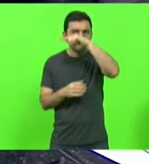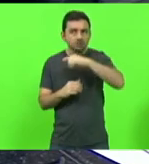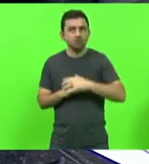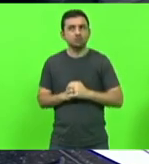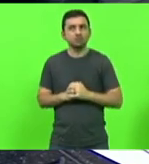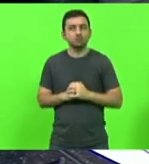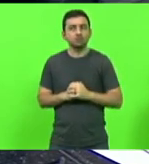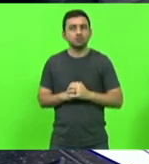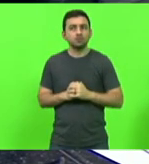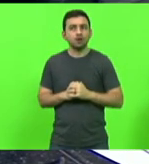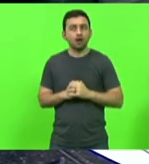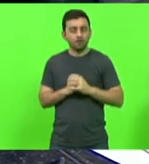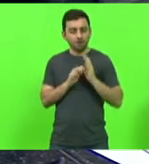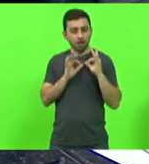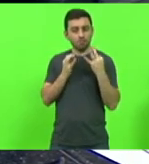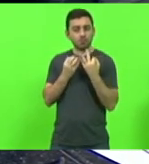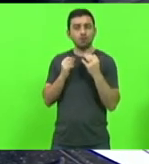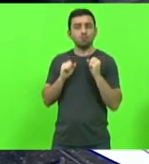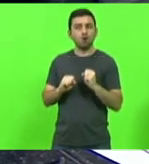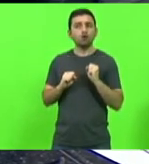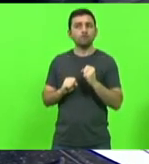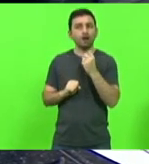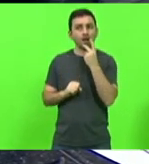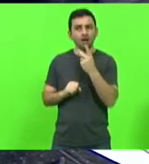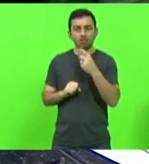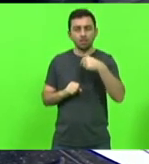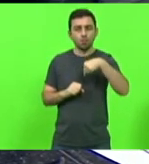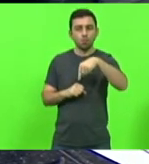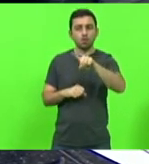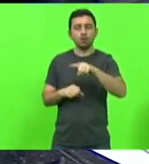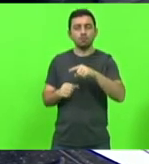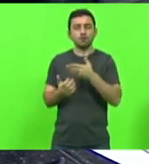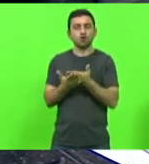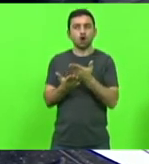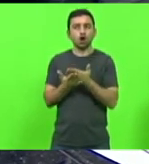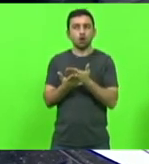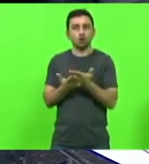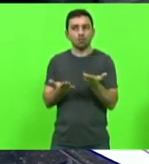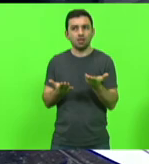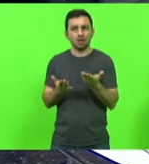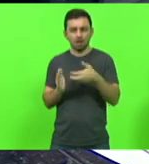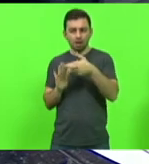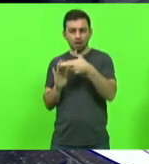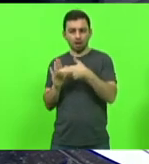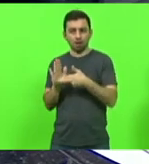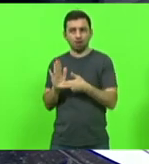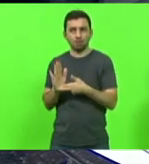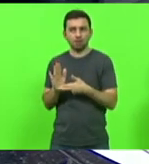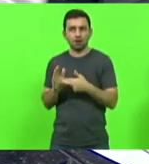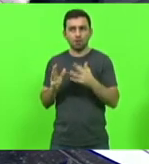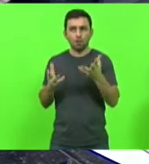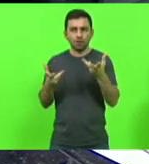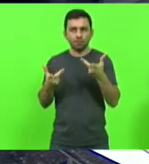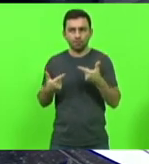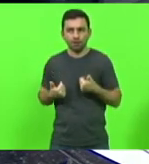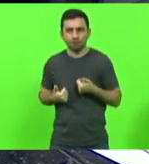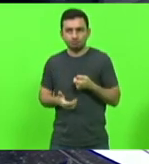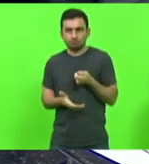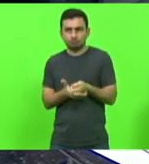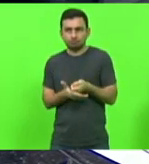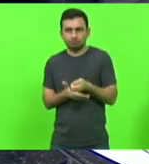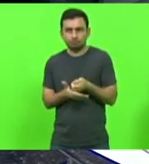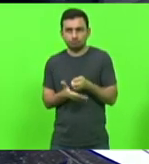esse momento também para não levar o filho para a aula e não tendo uma regulamentação de qualidade, forçando